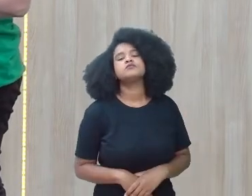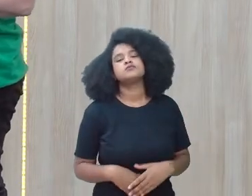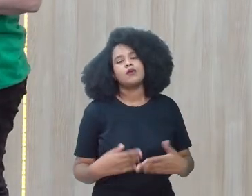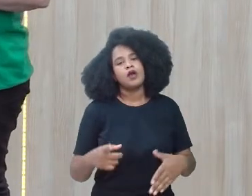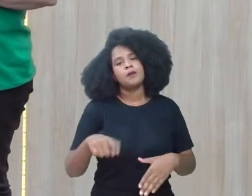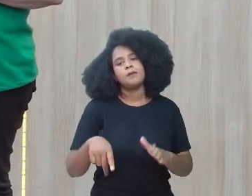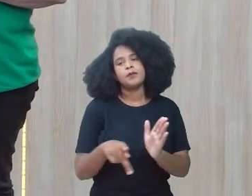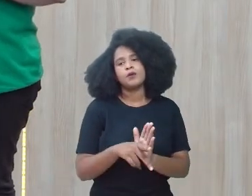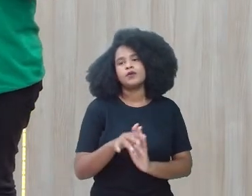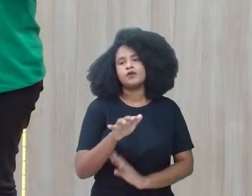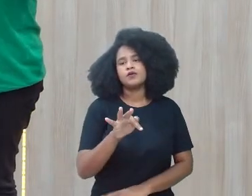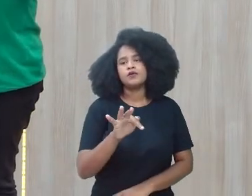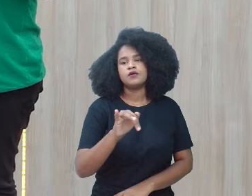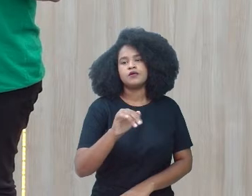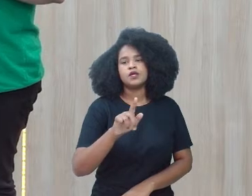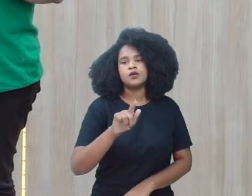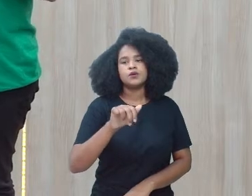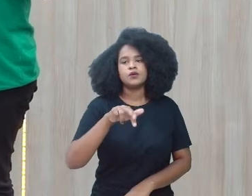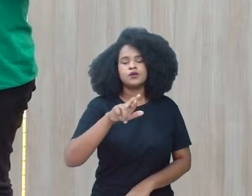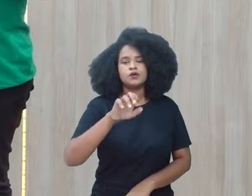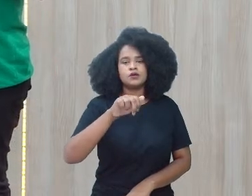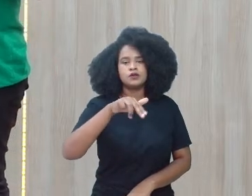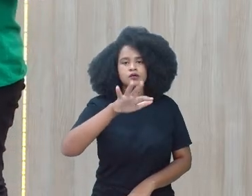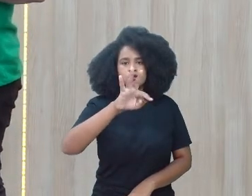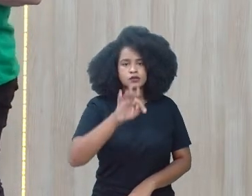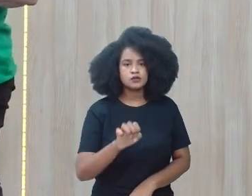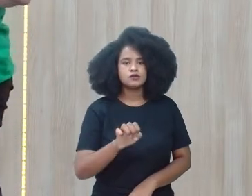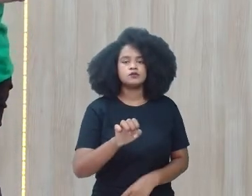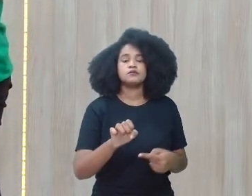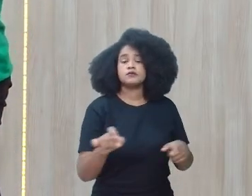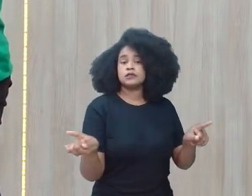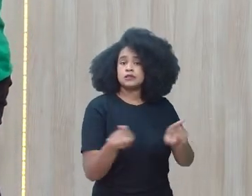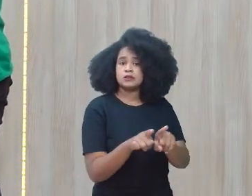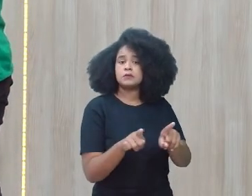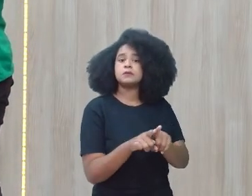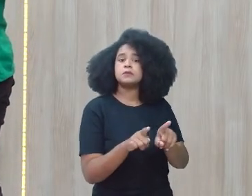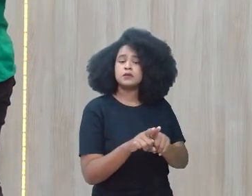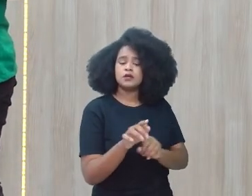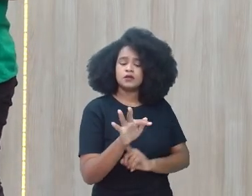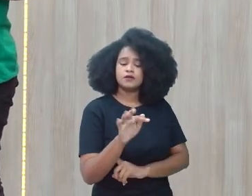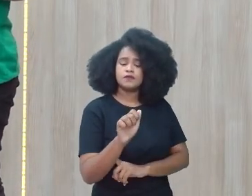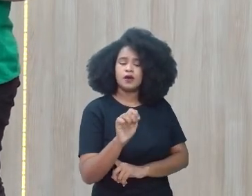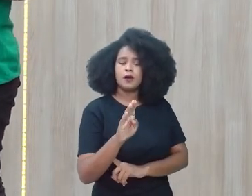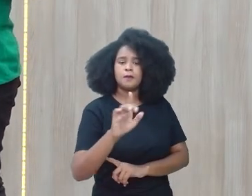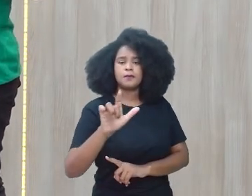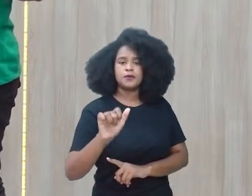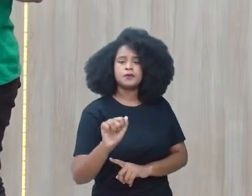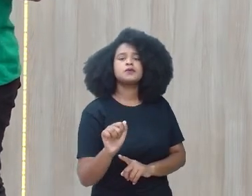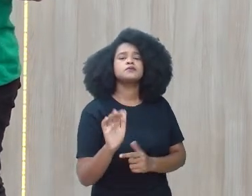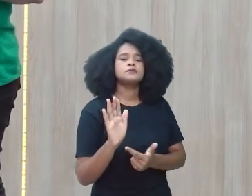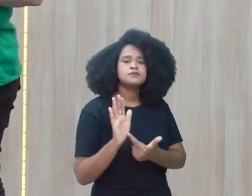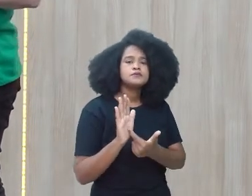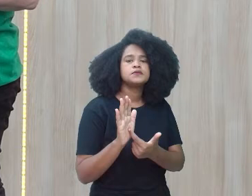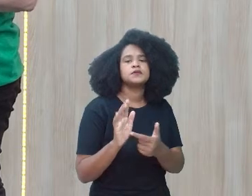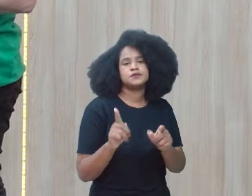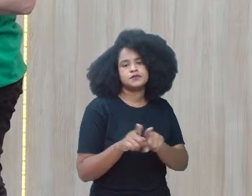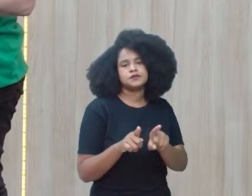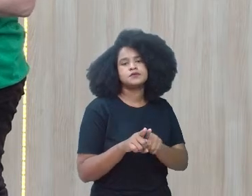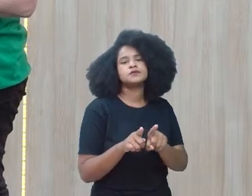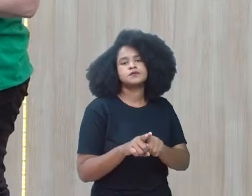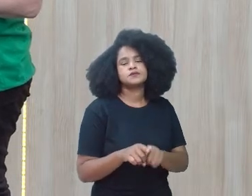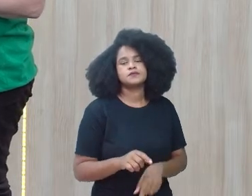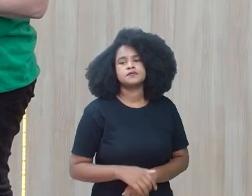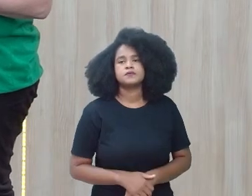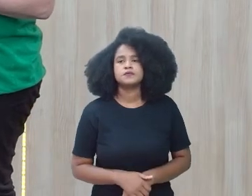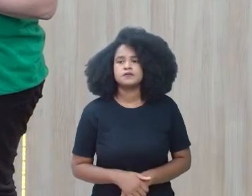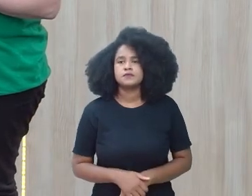os figurantes. E na fábula também, né, quando ela está ilustrada, podemos ter esses